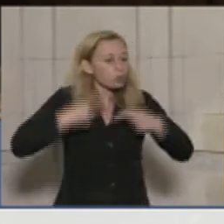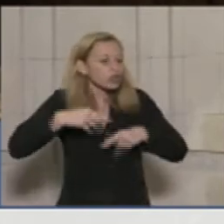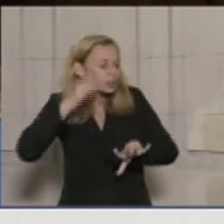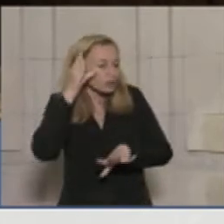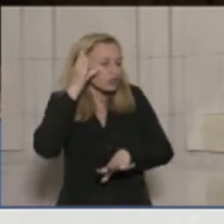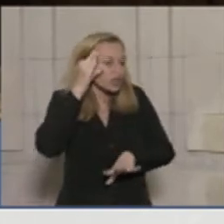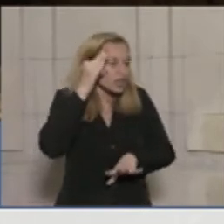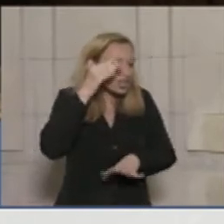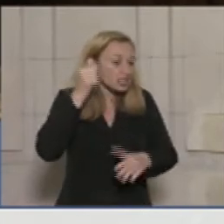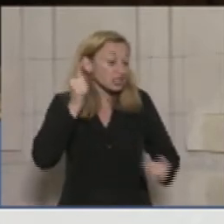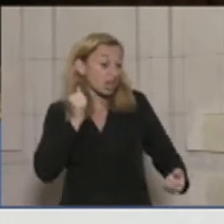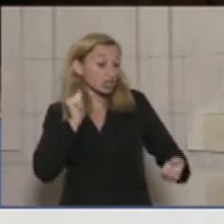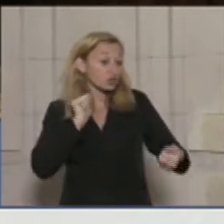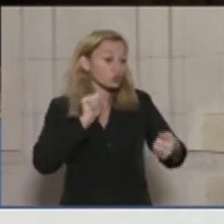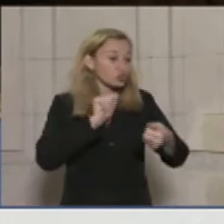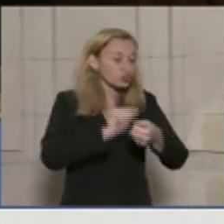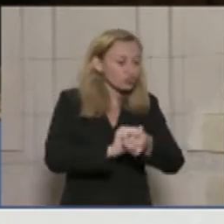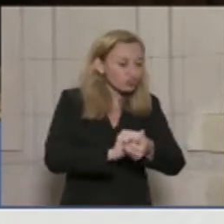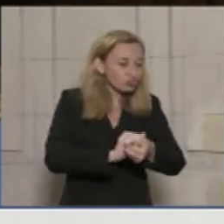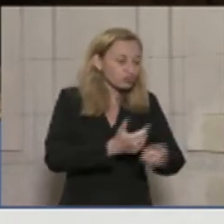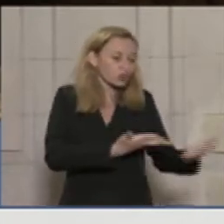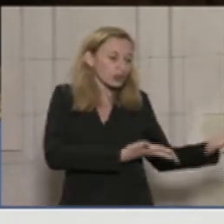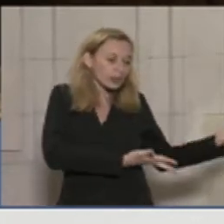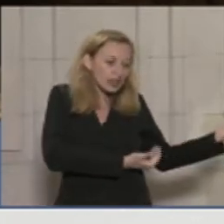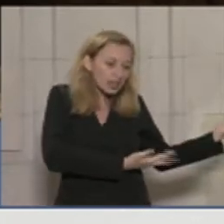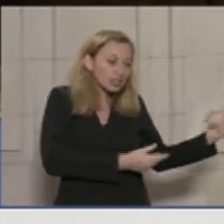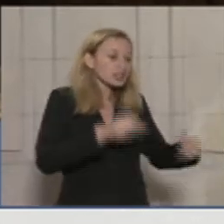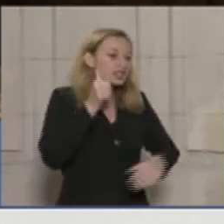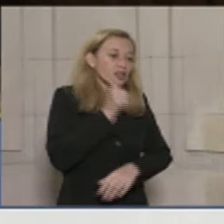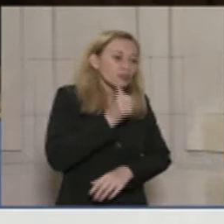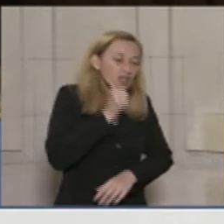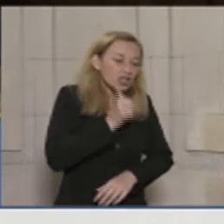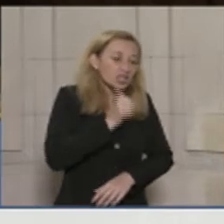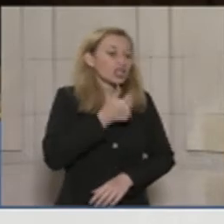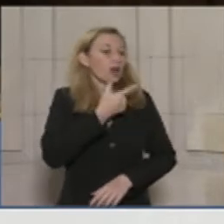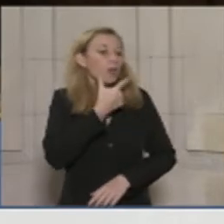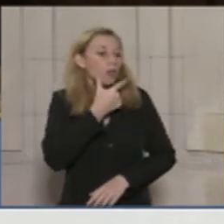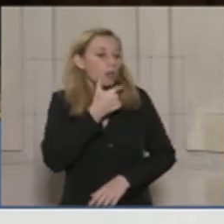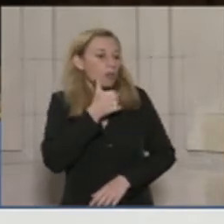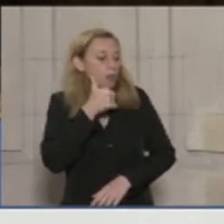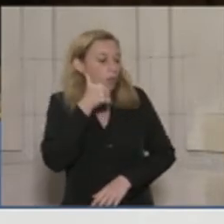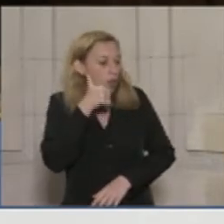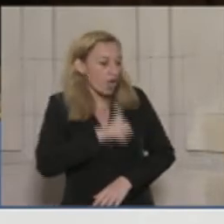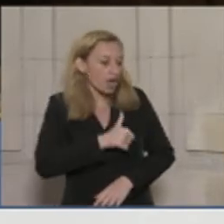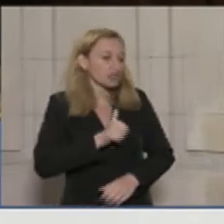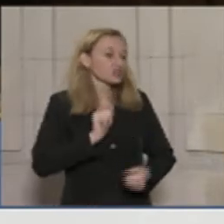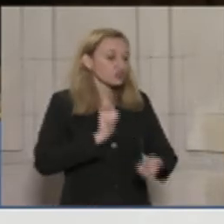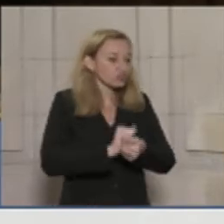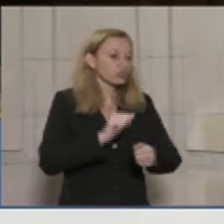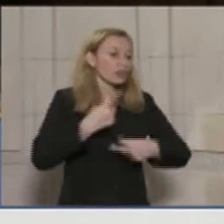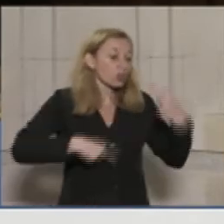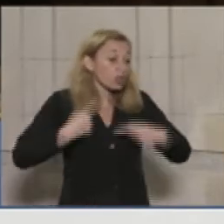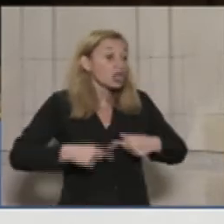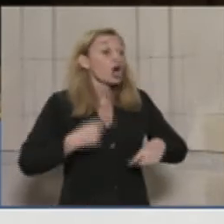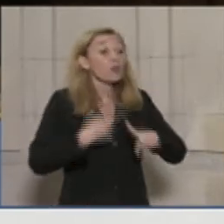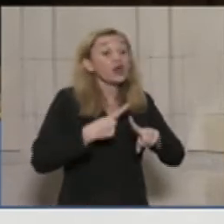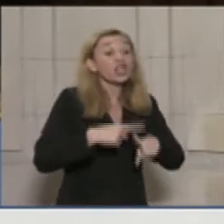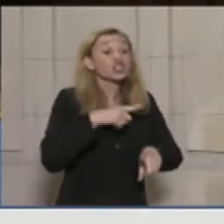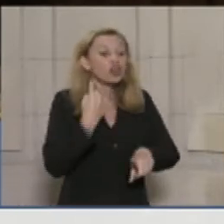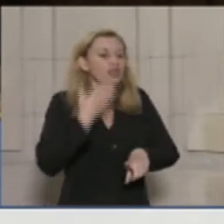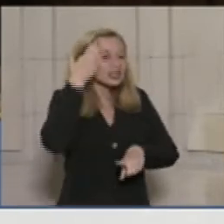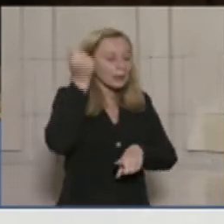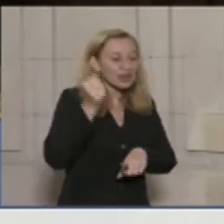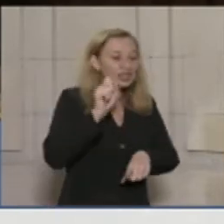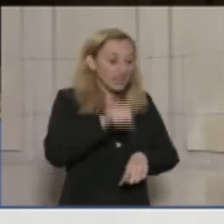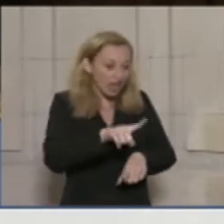interesse da participação dessa juventude, dessas meninas e dessas mulheres na política, porque nós sabemos que é da política